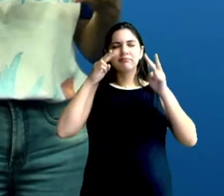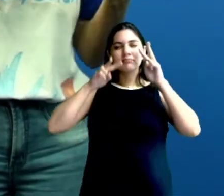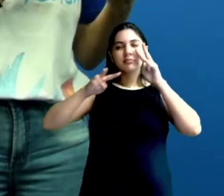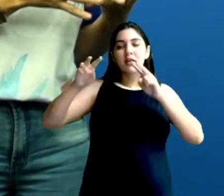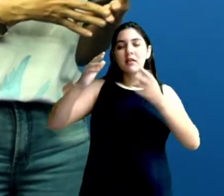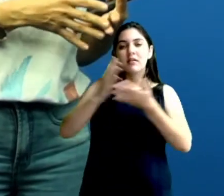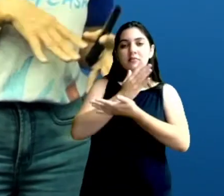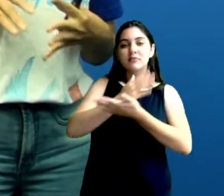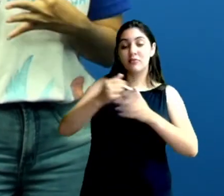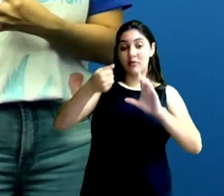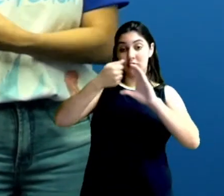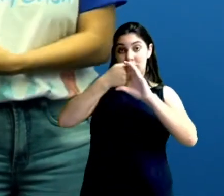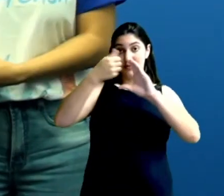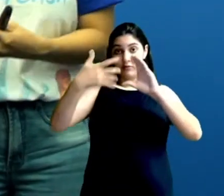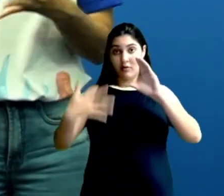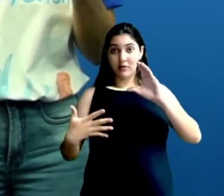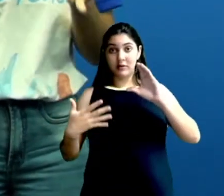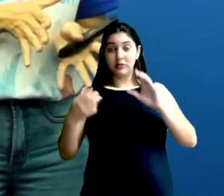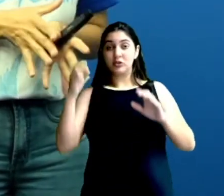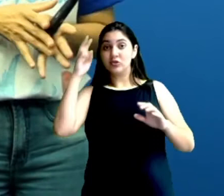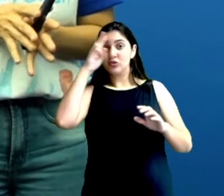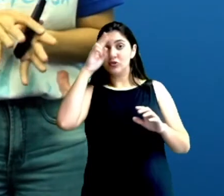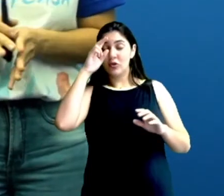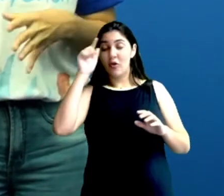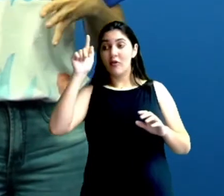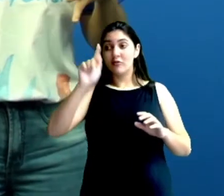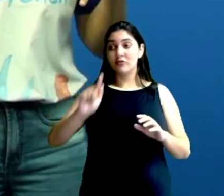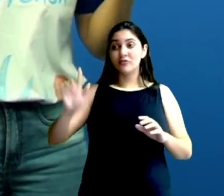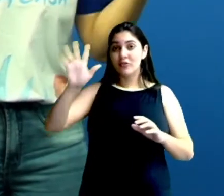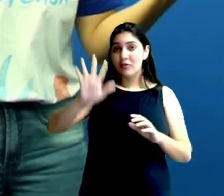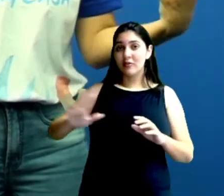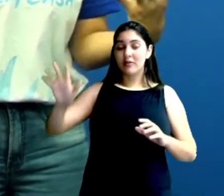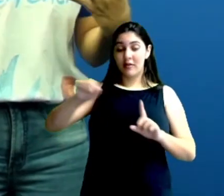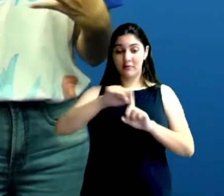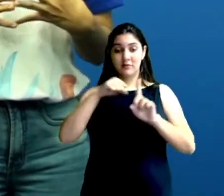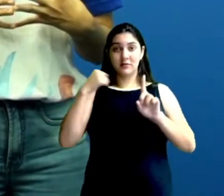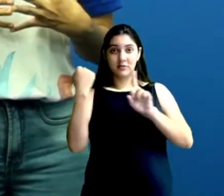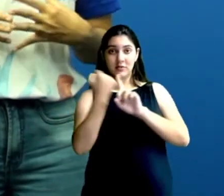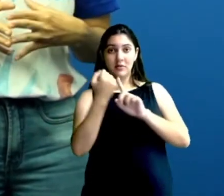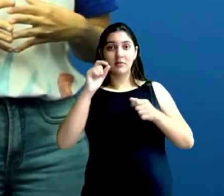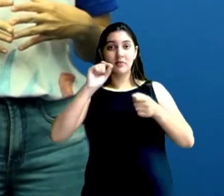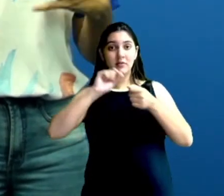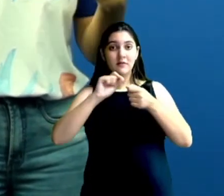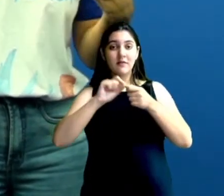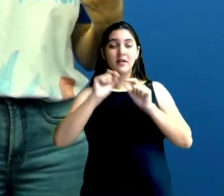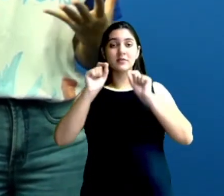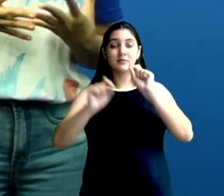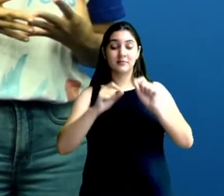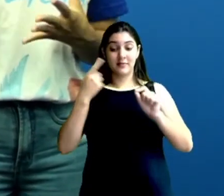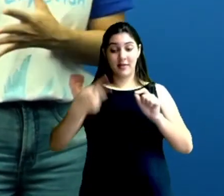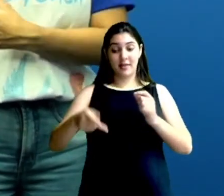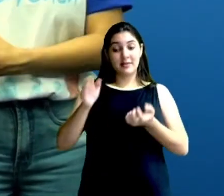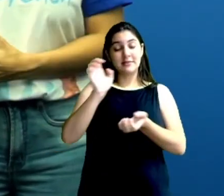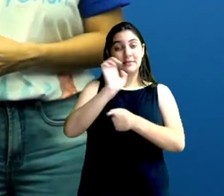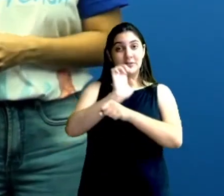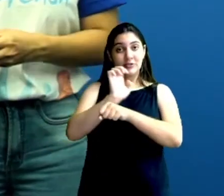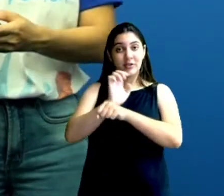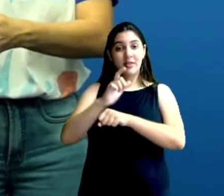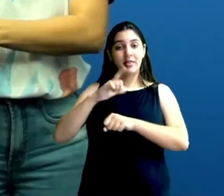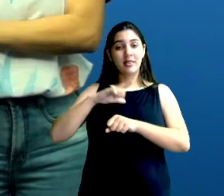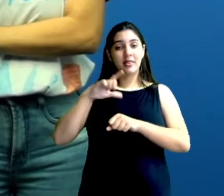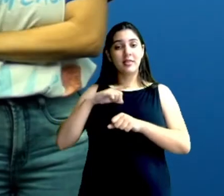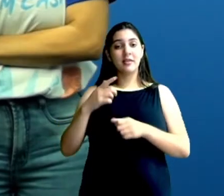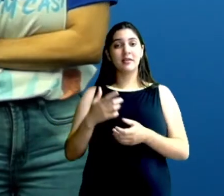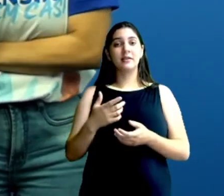características, tanto do ponto de vista histórico como geográfico e social, que fazem esse estado ter a singularidade que ele